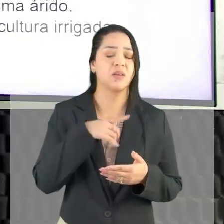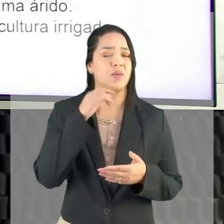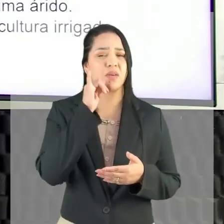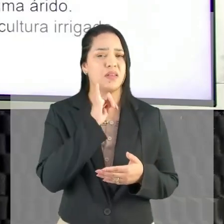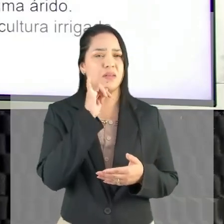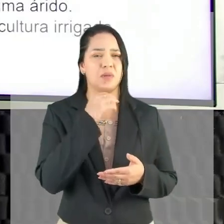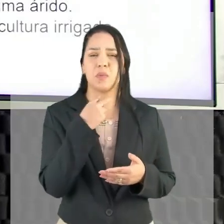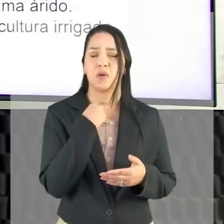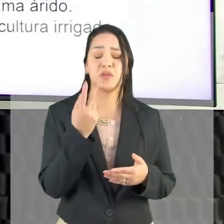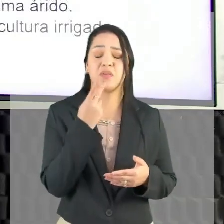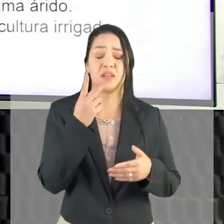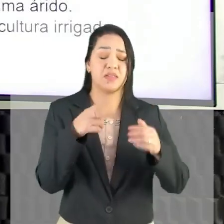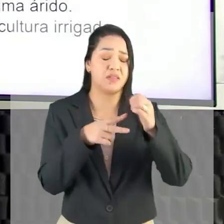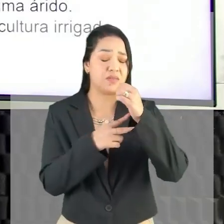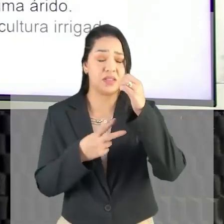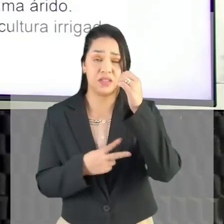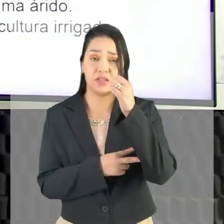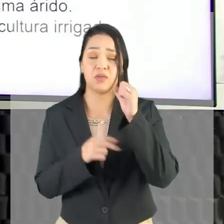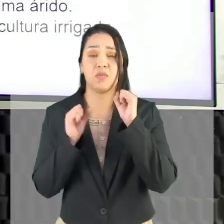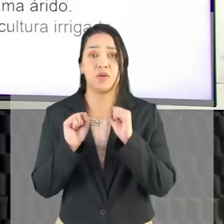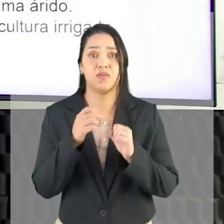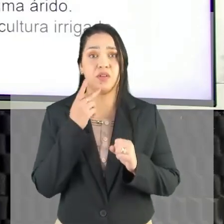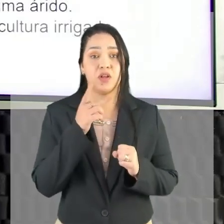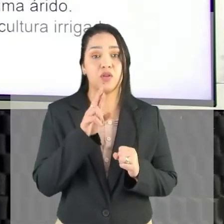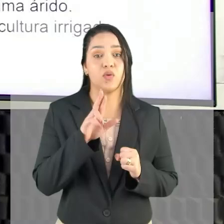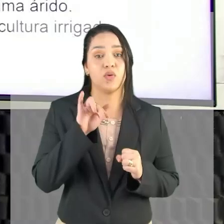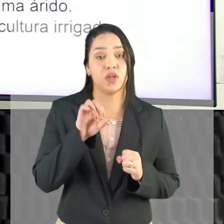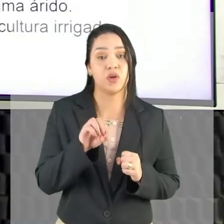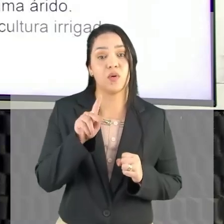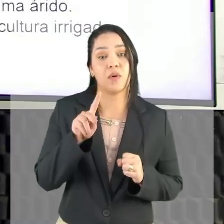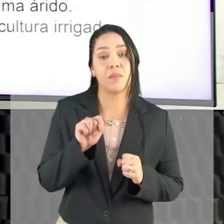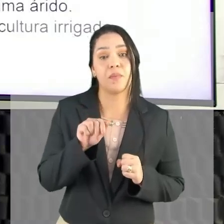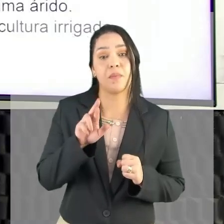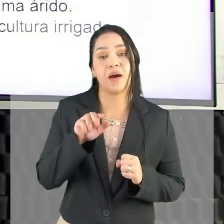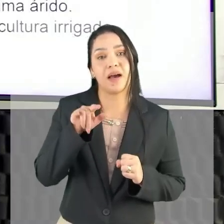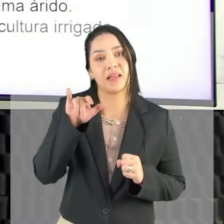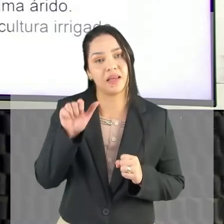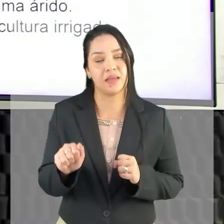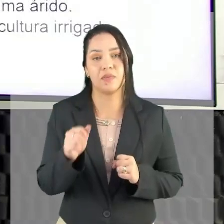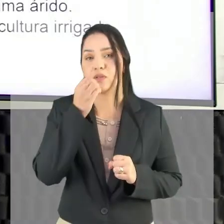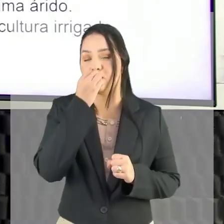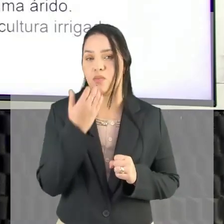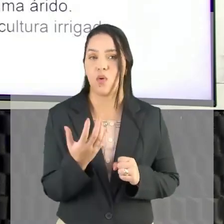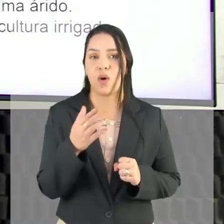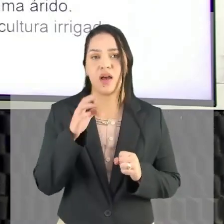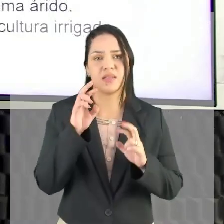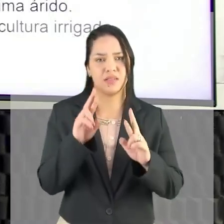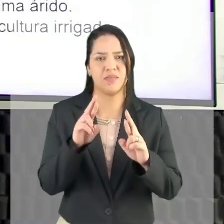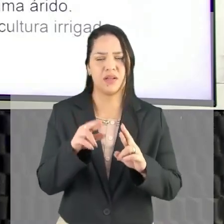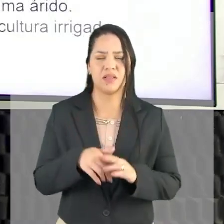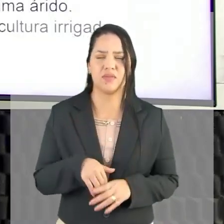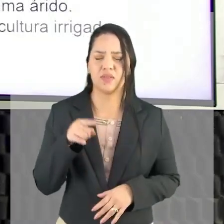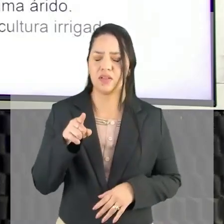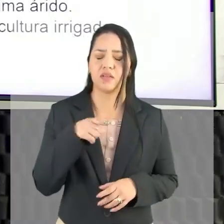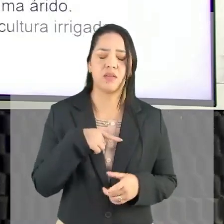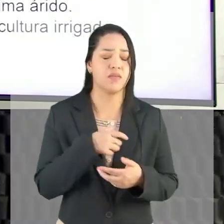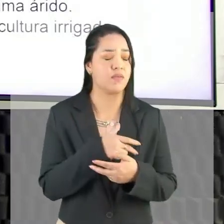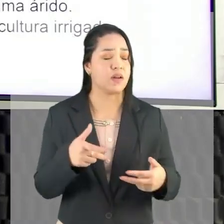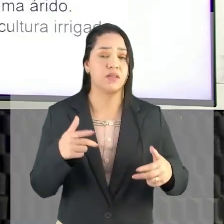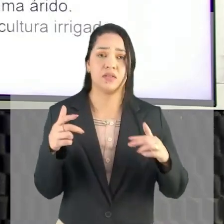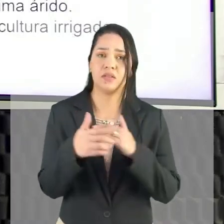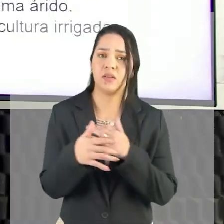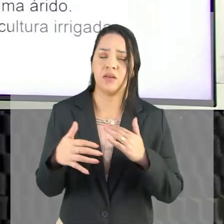Não preciso falar de São Francisco. A gente pode falar do Rio Parnaíba e da represa de Boa Esperança. E aí você tem várias cidades que